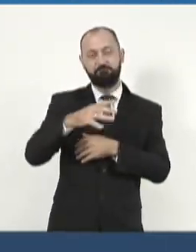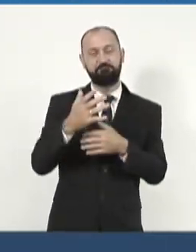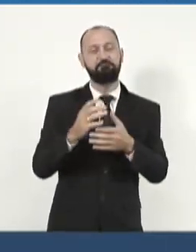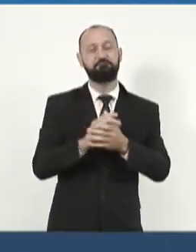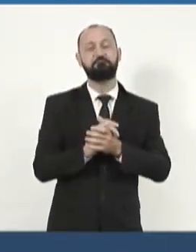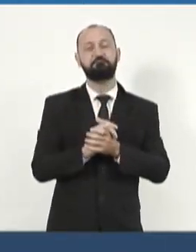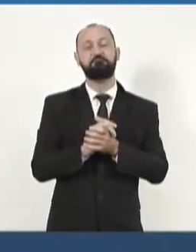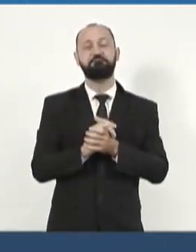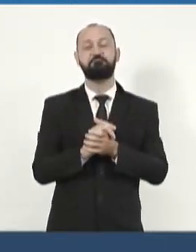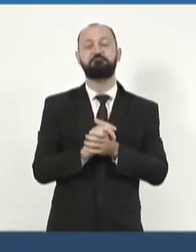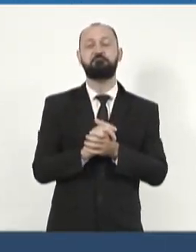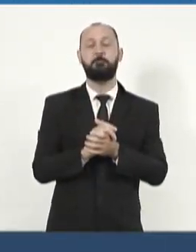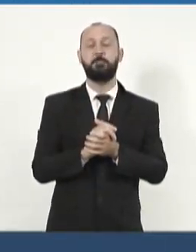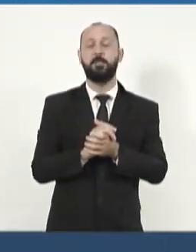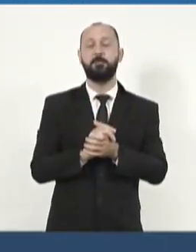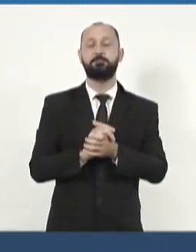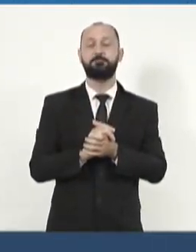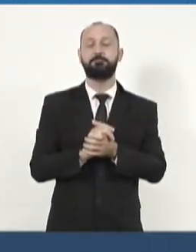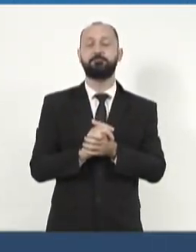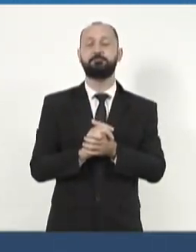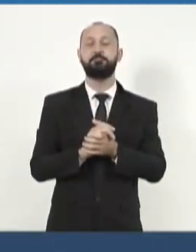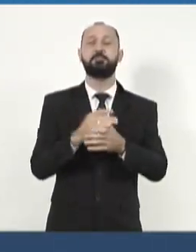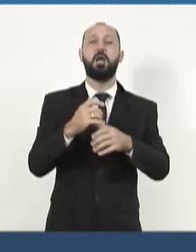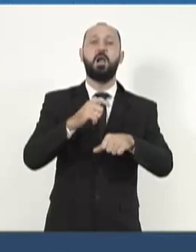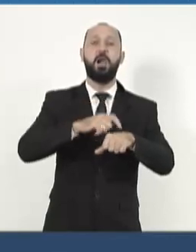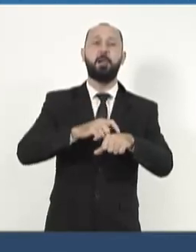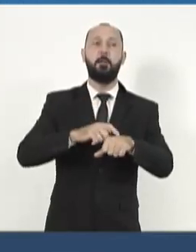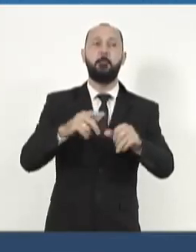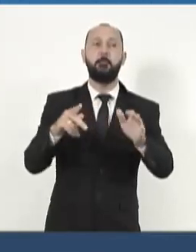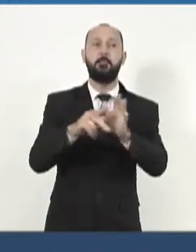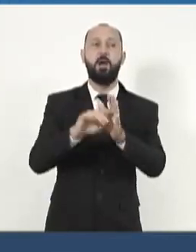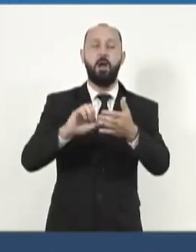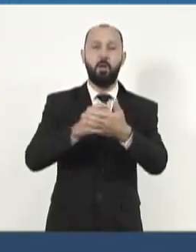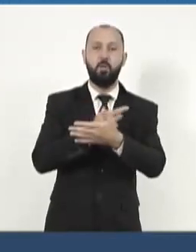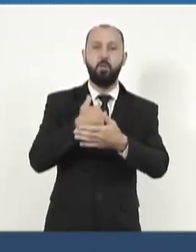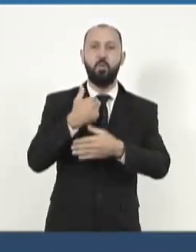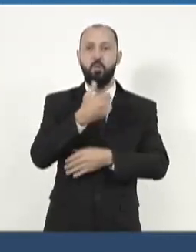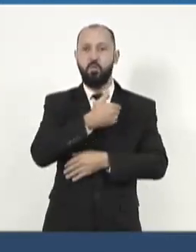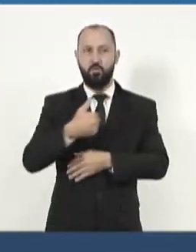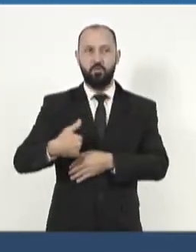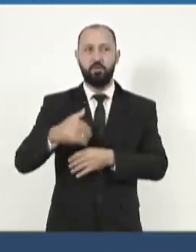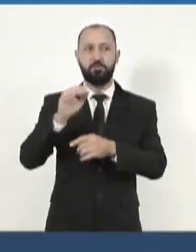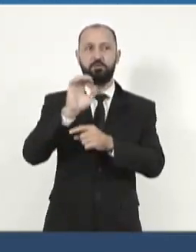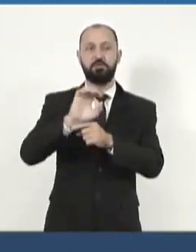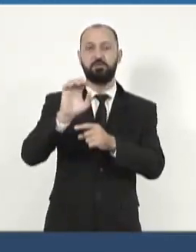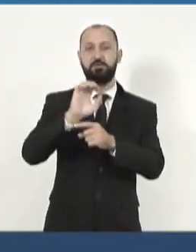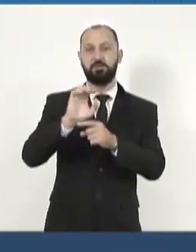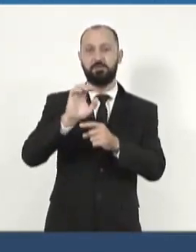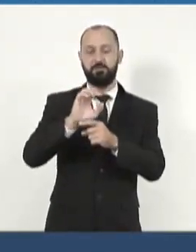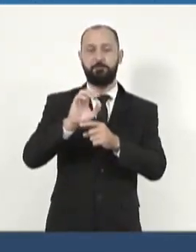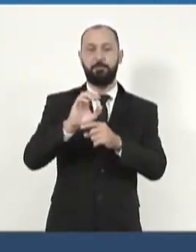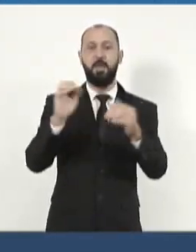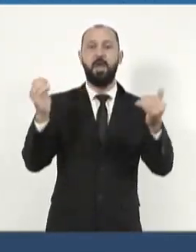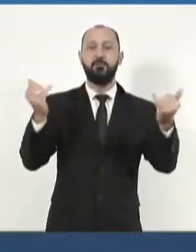10 hospitais no interior do Estado, tem centros de diagnóstico, tem uma série